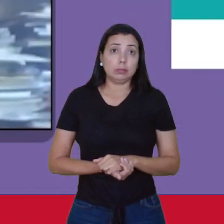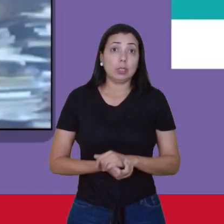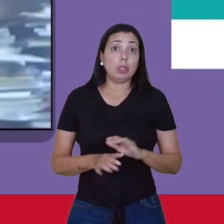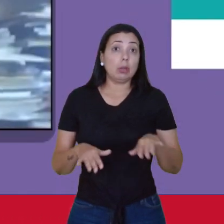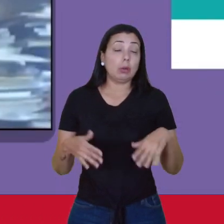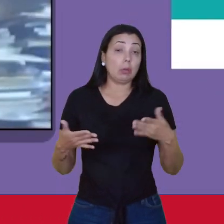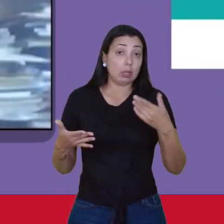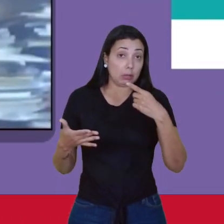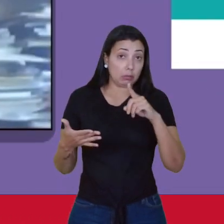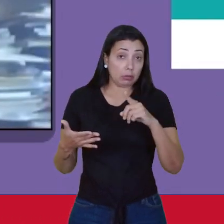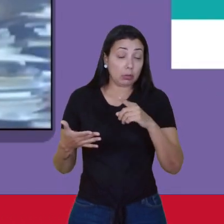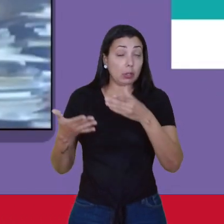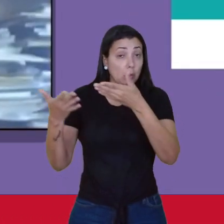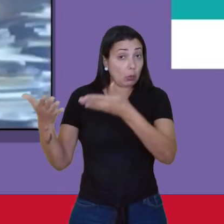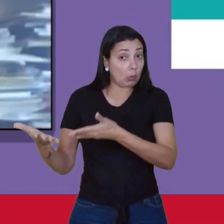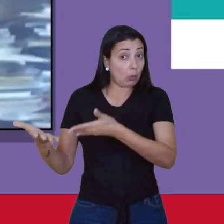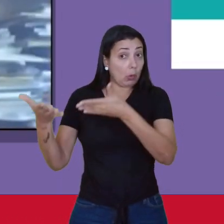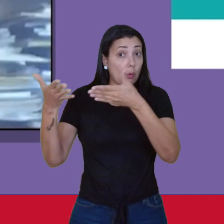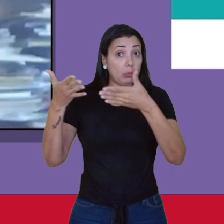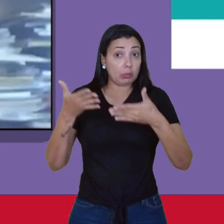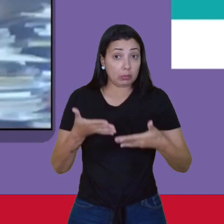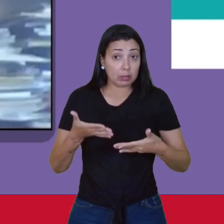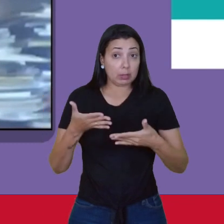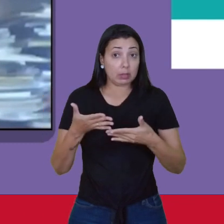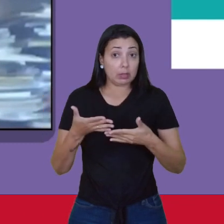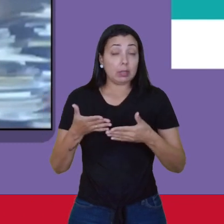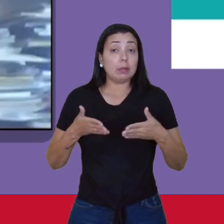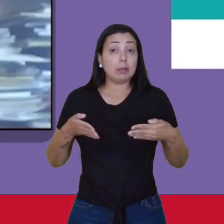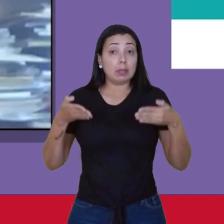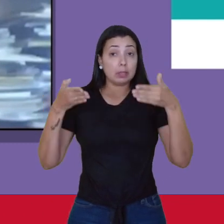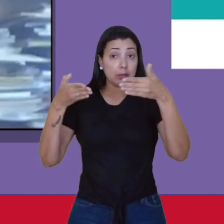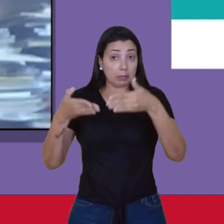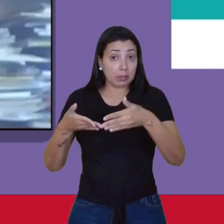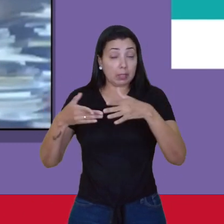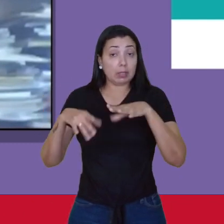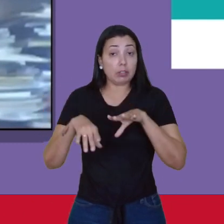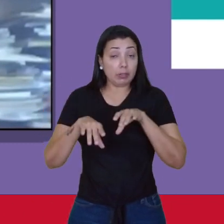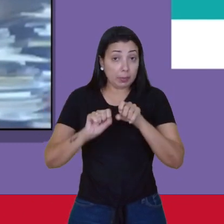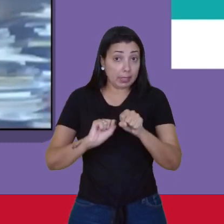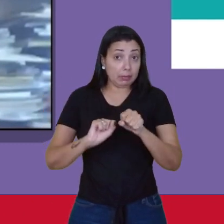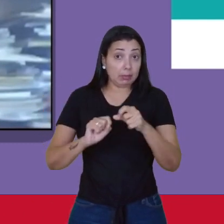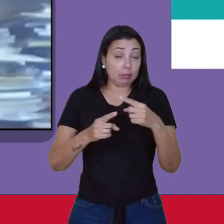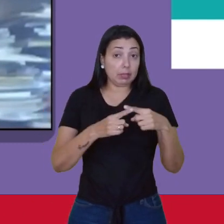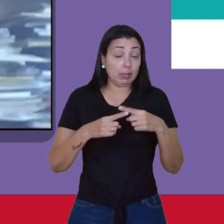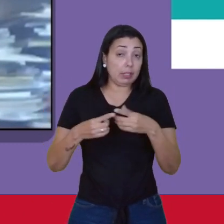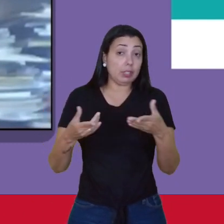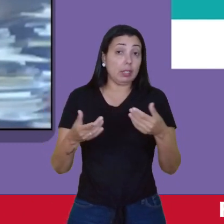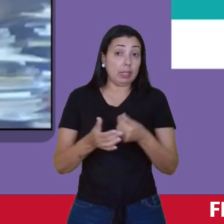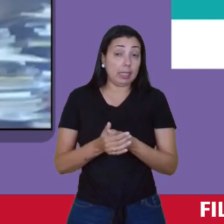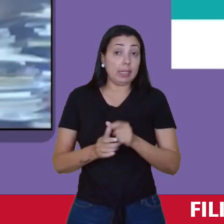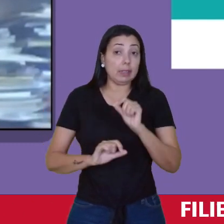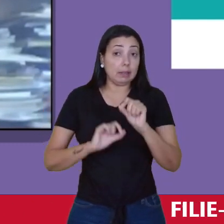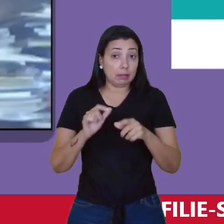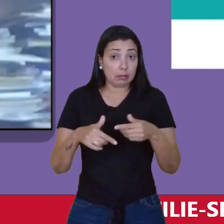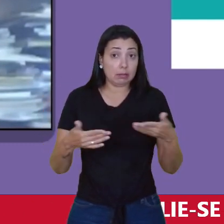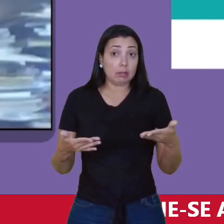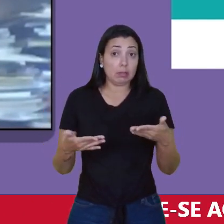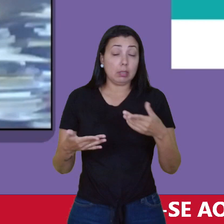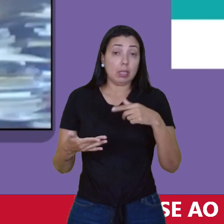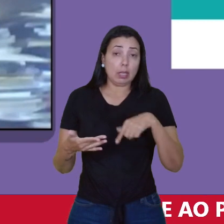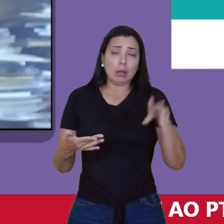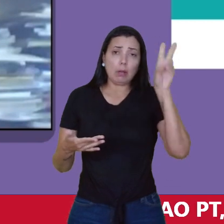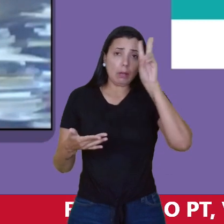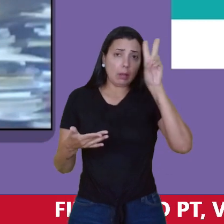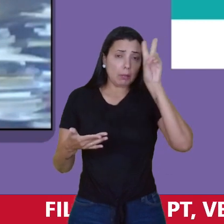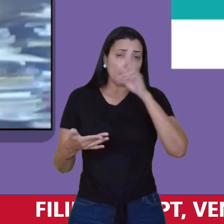Quando eu fui convidada, certo, para participar dessa formação, eu me